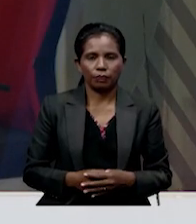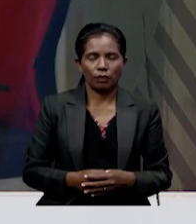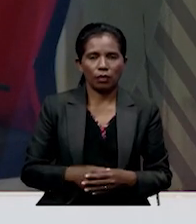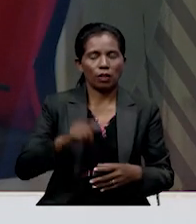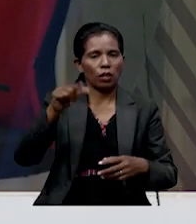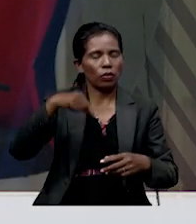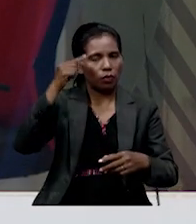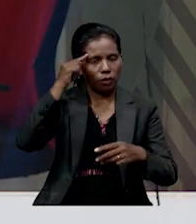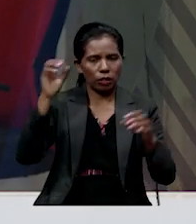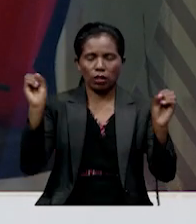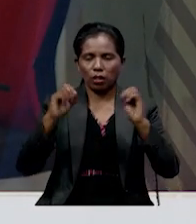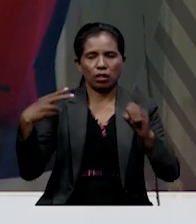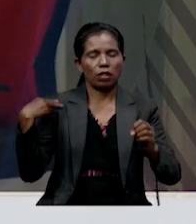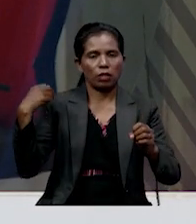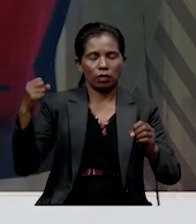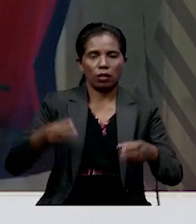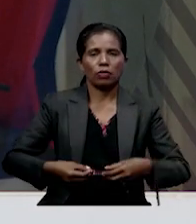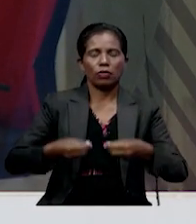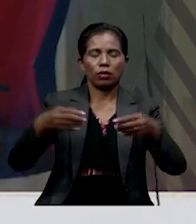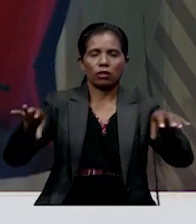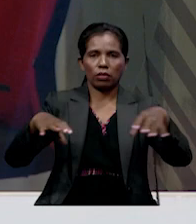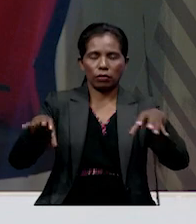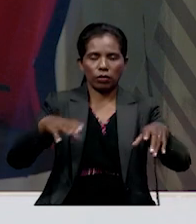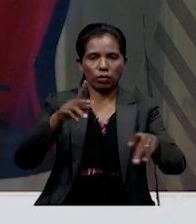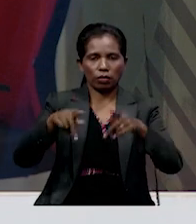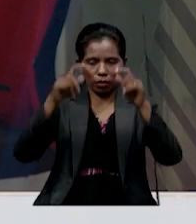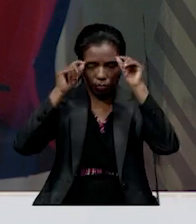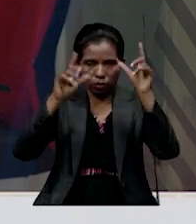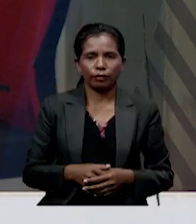governo layakbit atau foservisu ba Timorong Hoto.